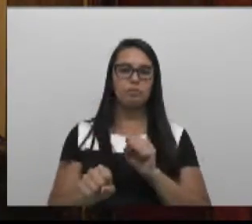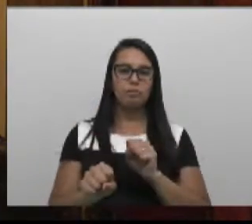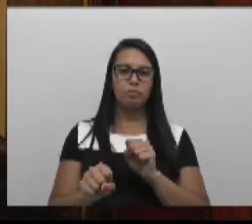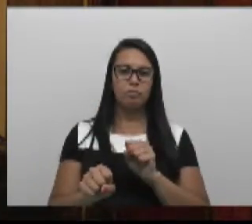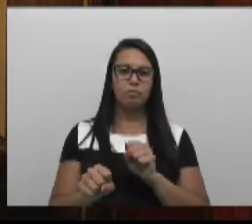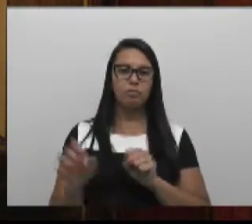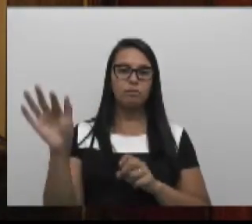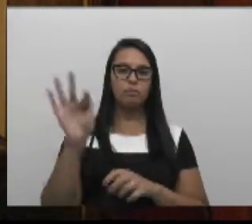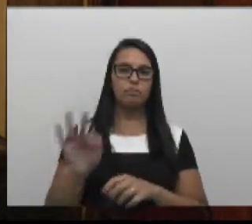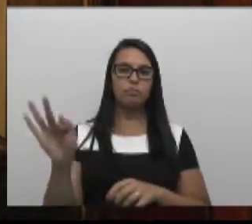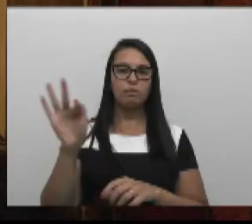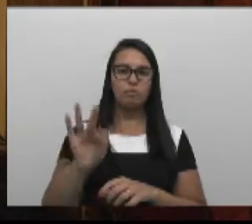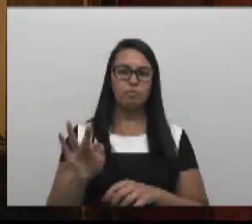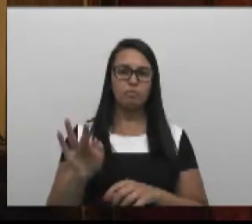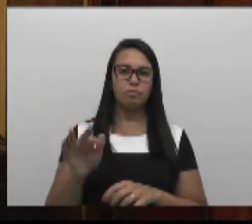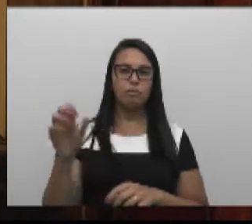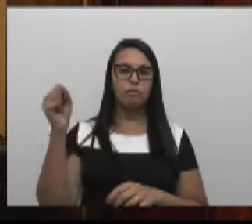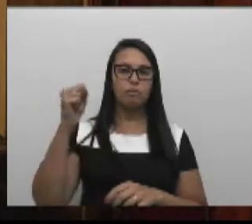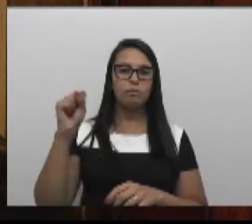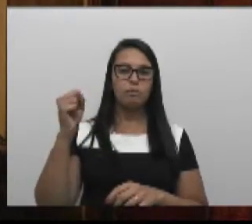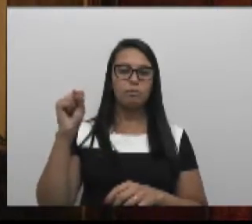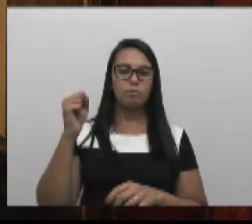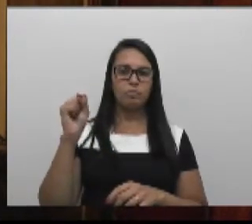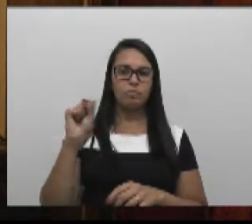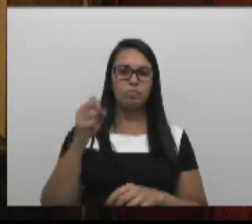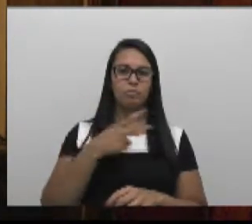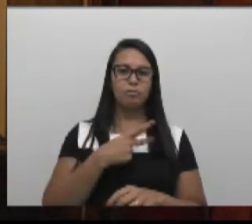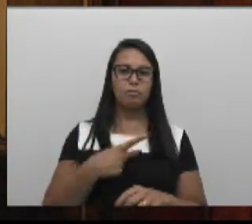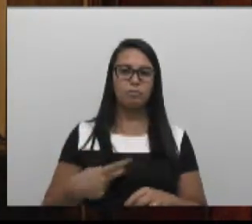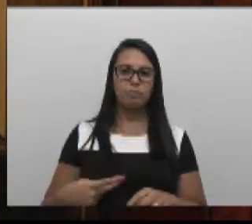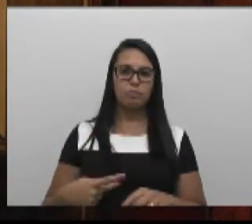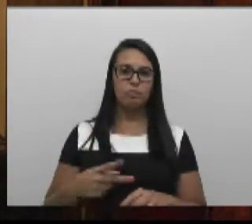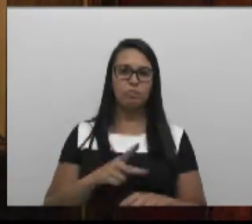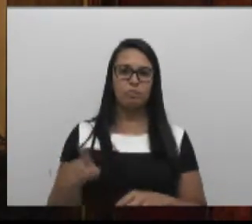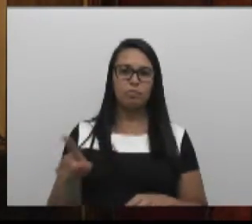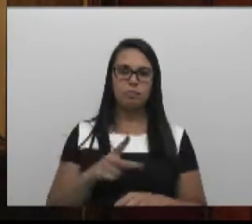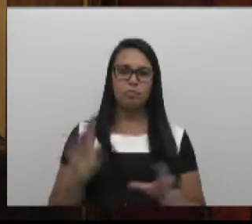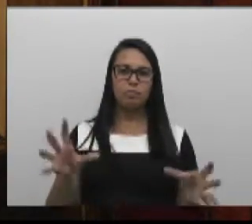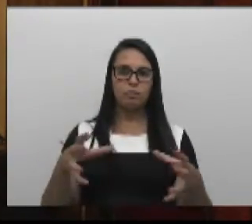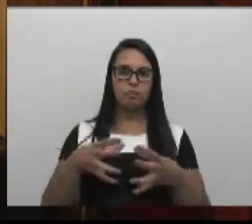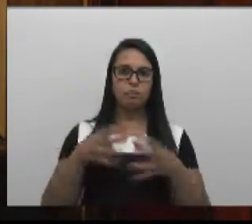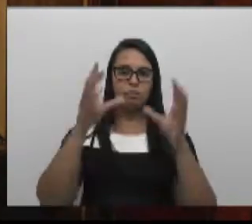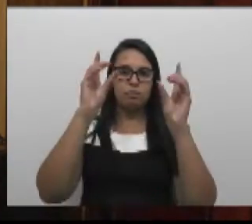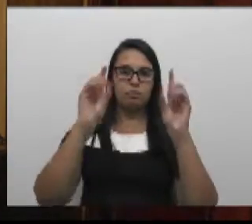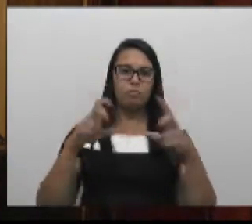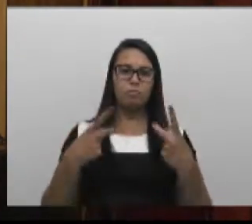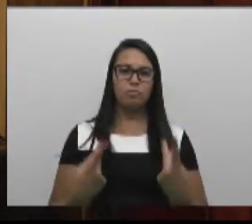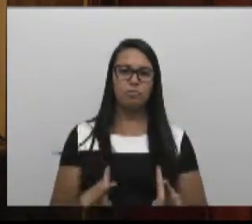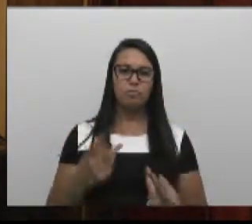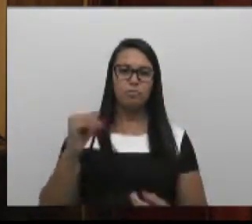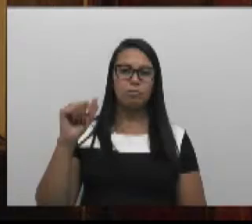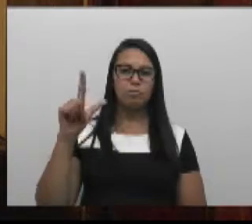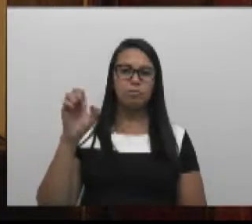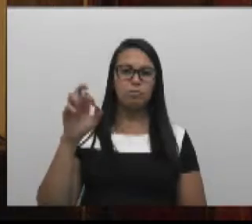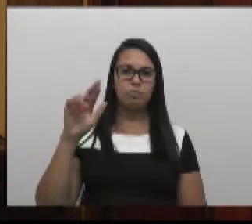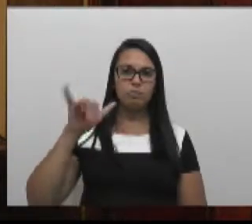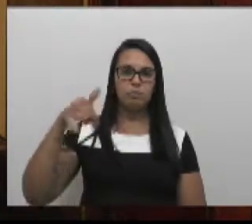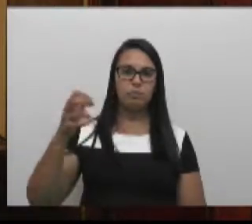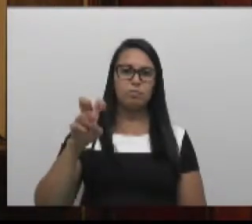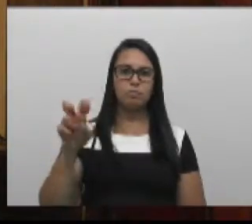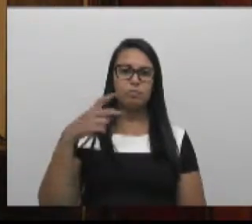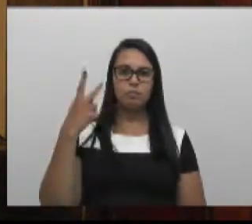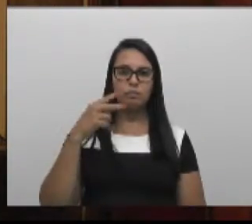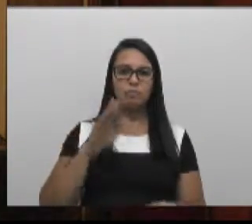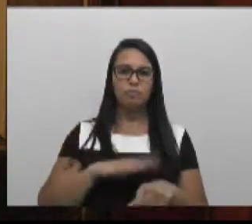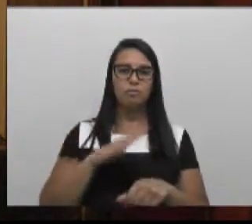Socióloga, presidente da Comissão de Direitos Humanos da LERJ, a quinta vereadora mais